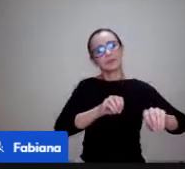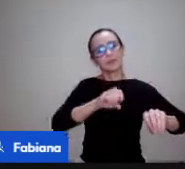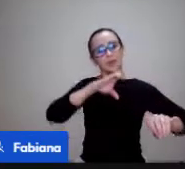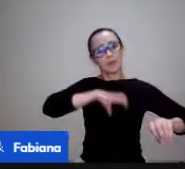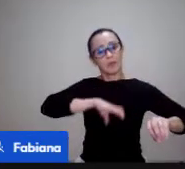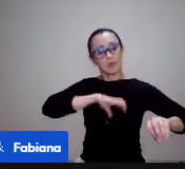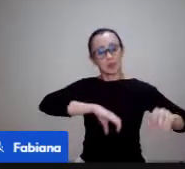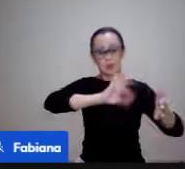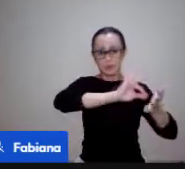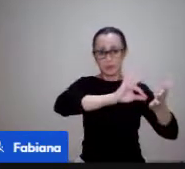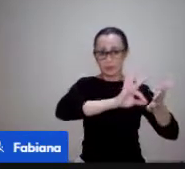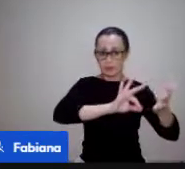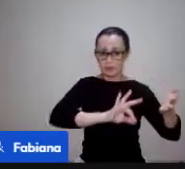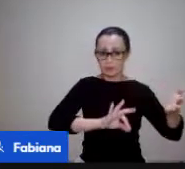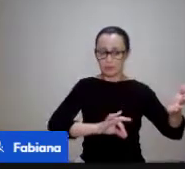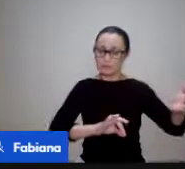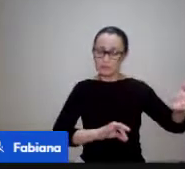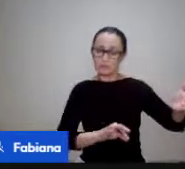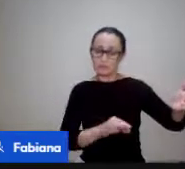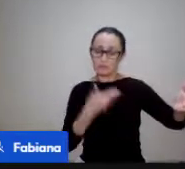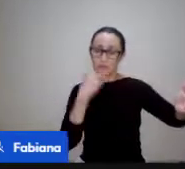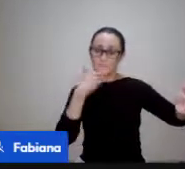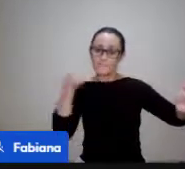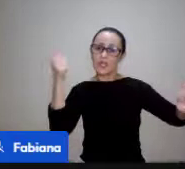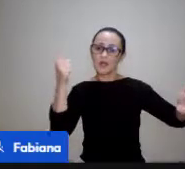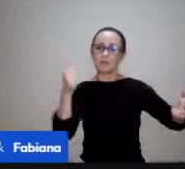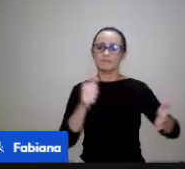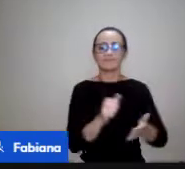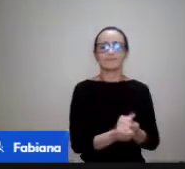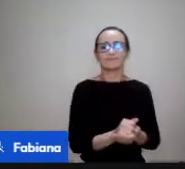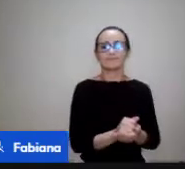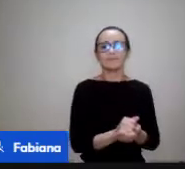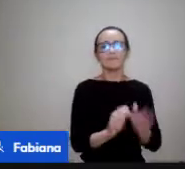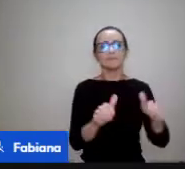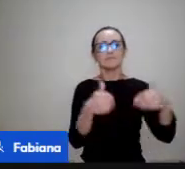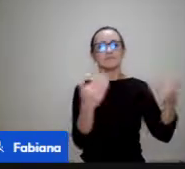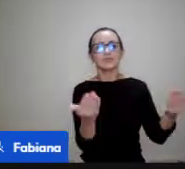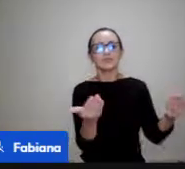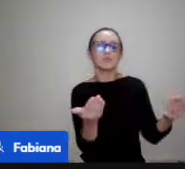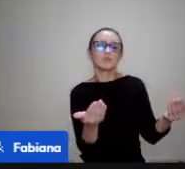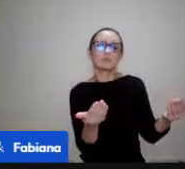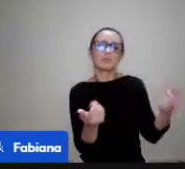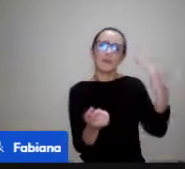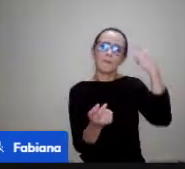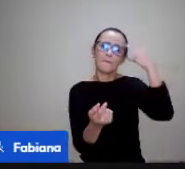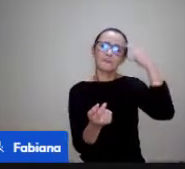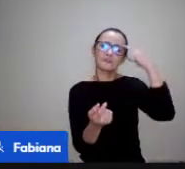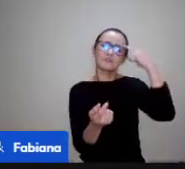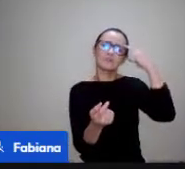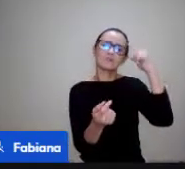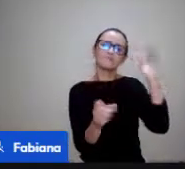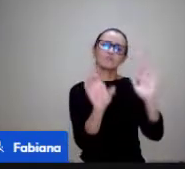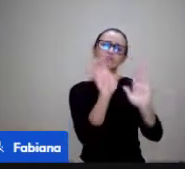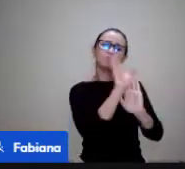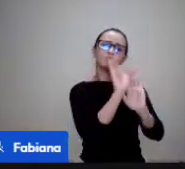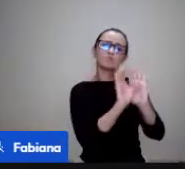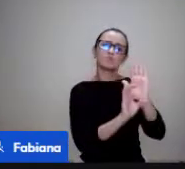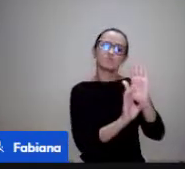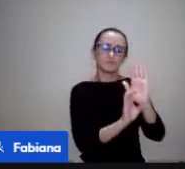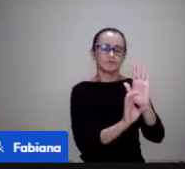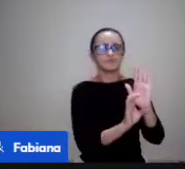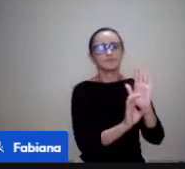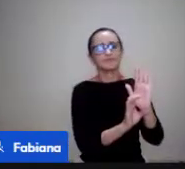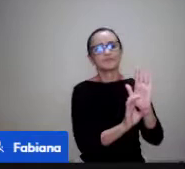escrita, mais eficaz. Então, veja, vamos pensar do conteúdo. Quando eu trabalho